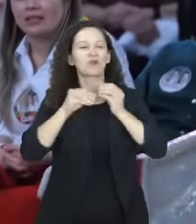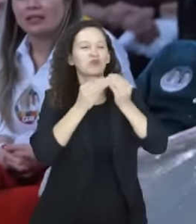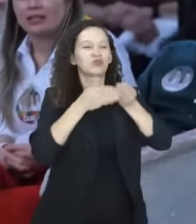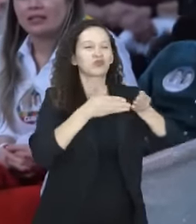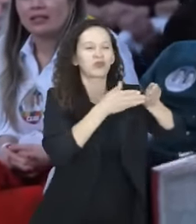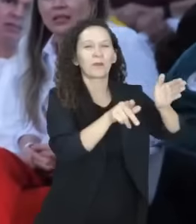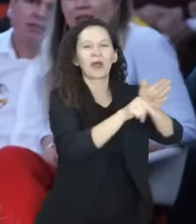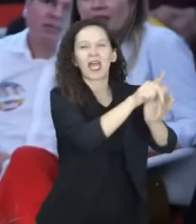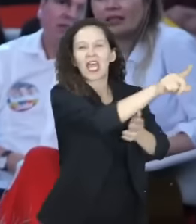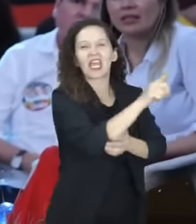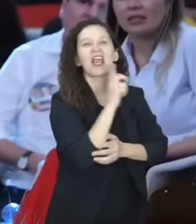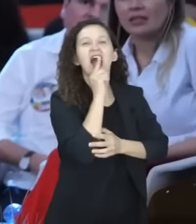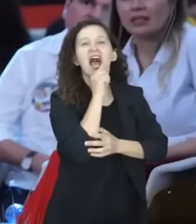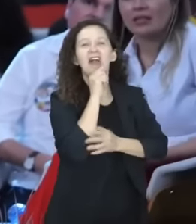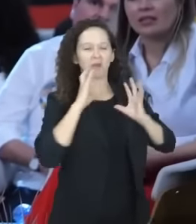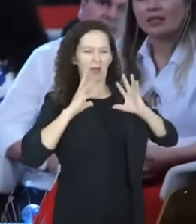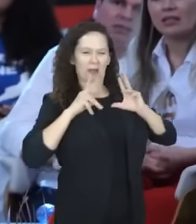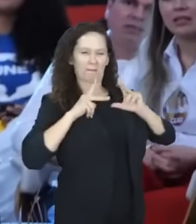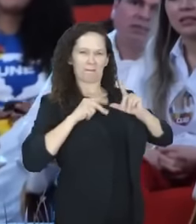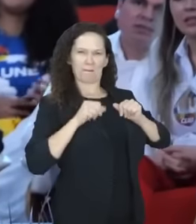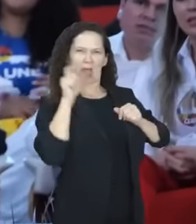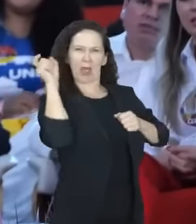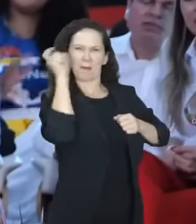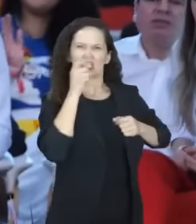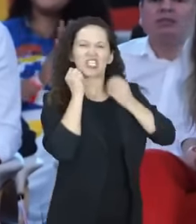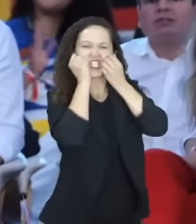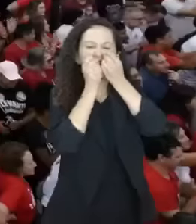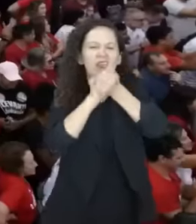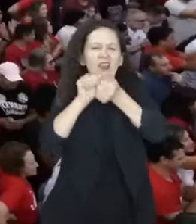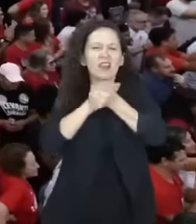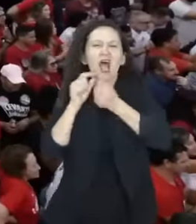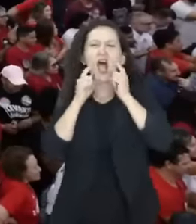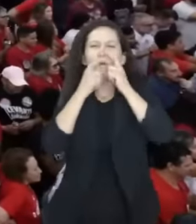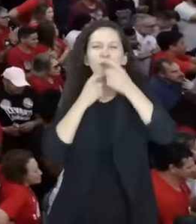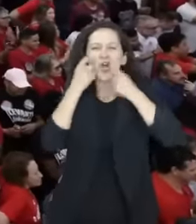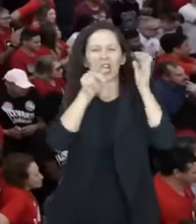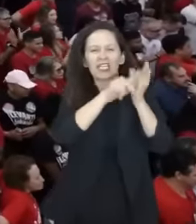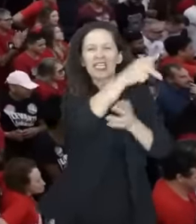de tanta mentira que ele conta para esse país.